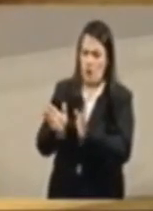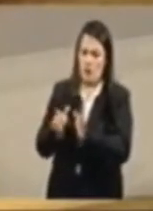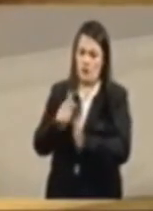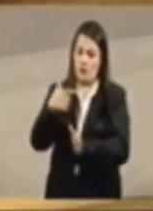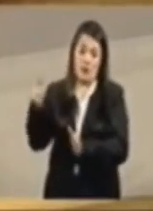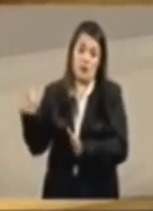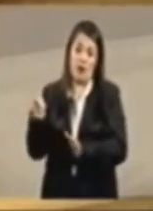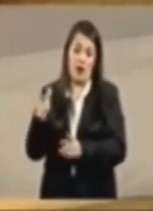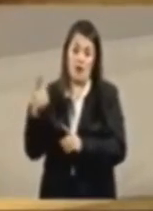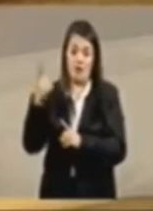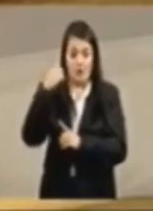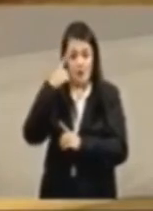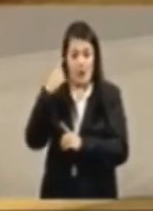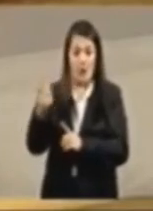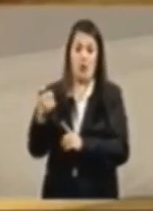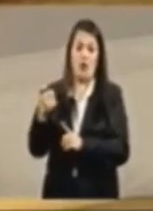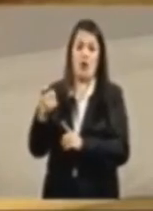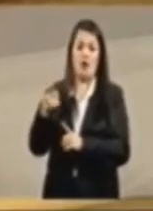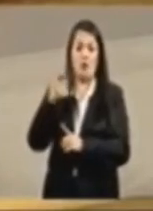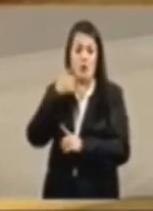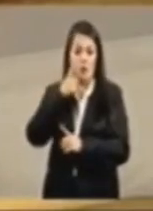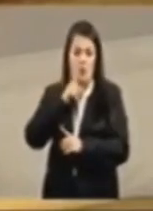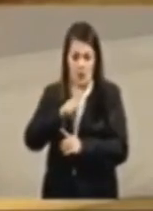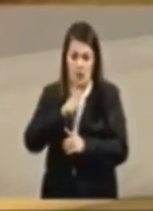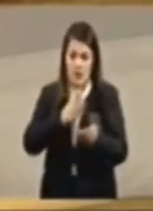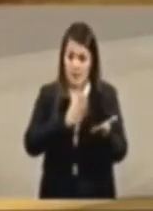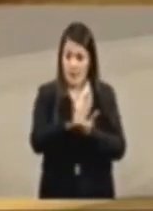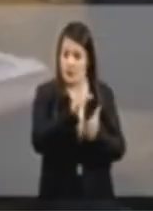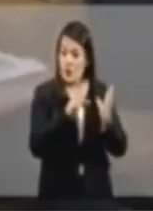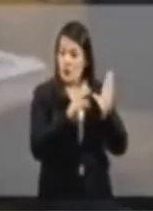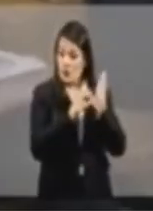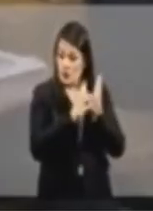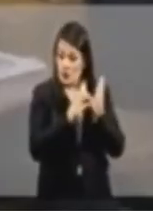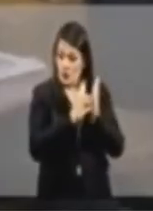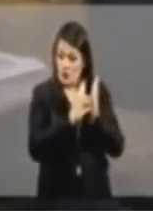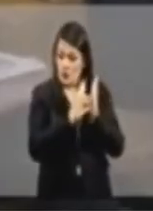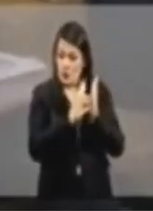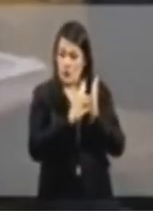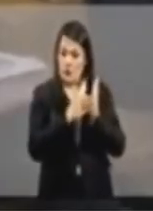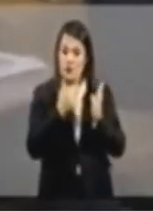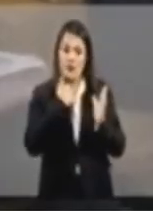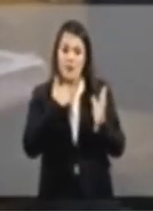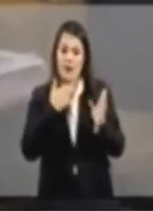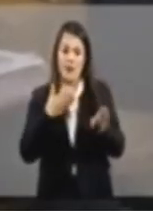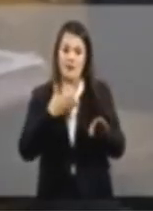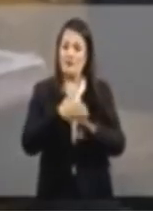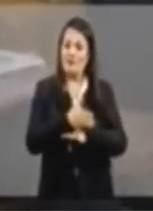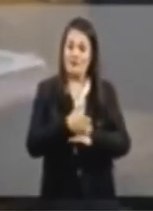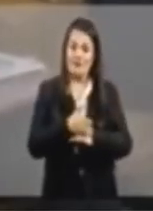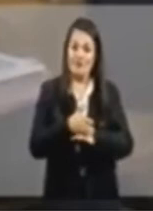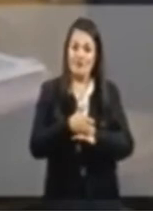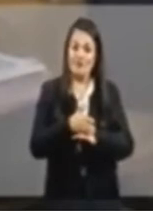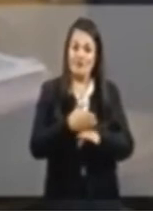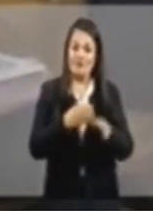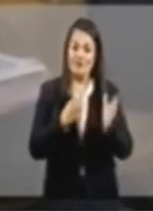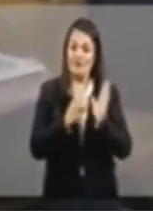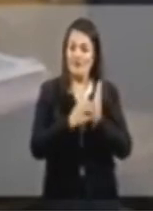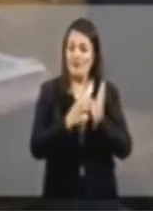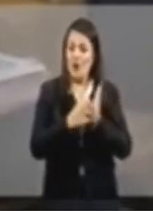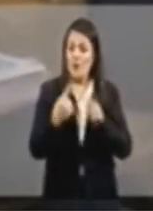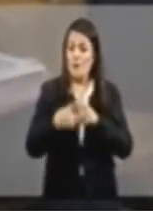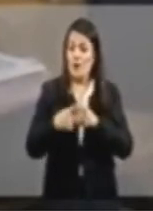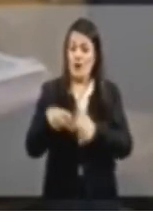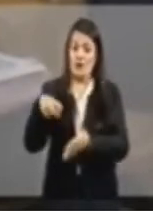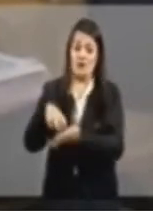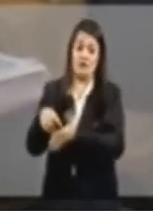pessoa consegue ser aprovado em um concurso público e fica impossibilitado de tomar posse em razão da ausência de